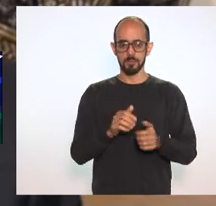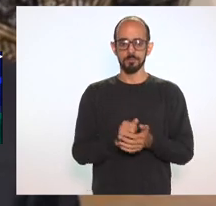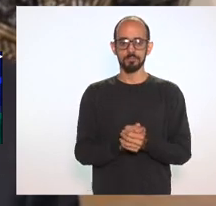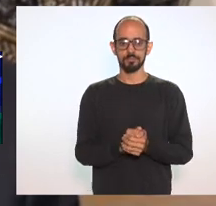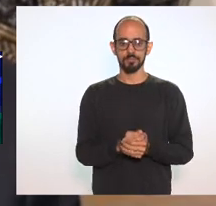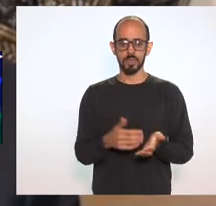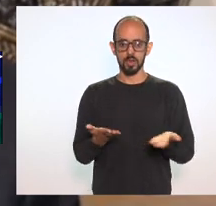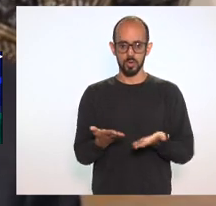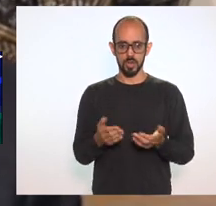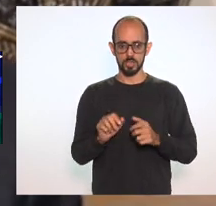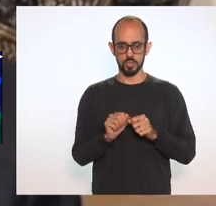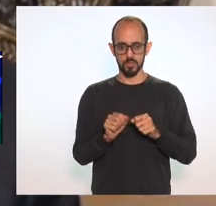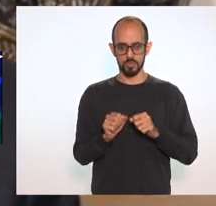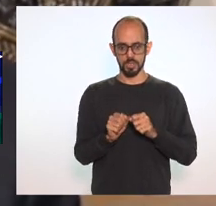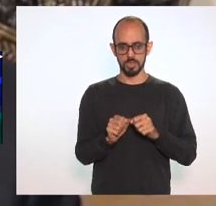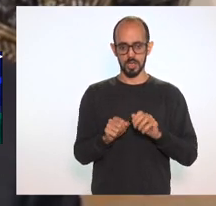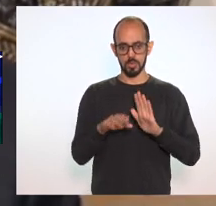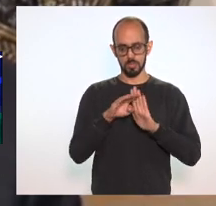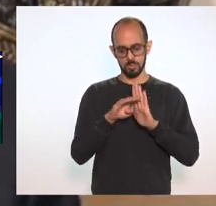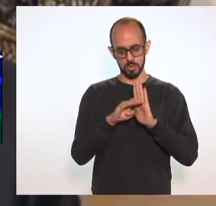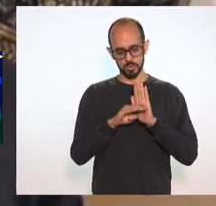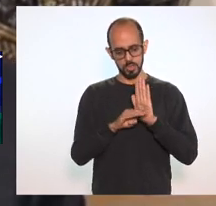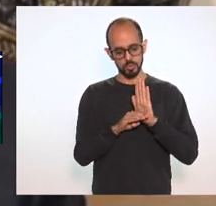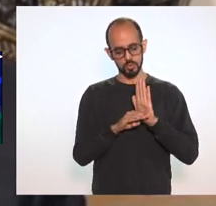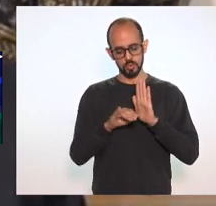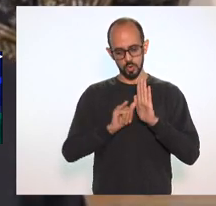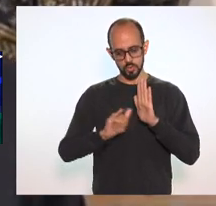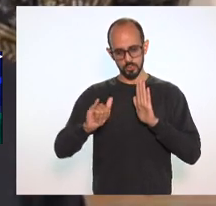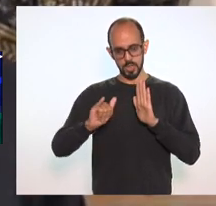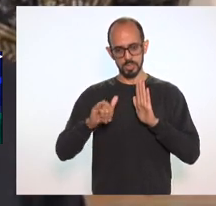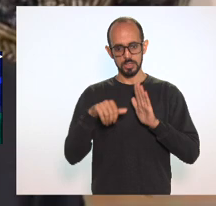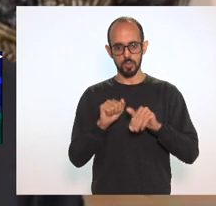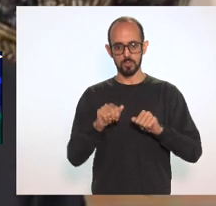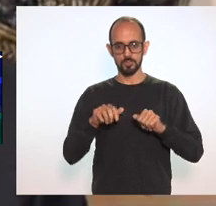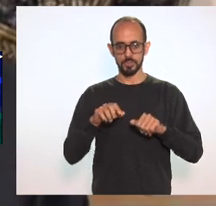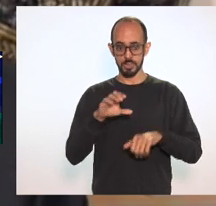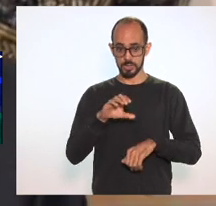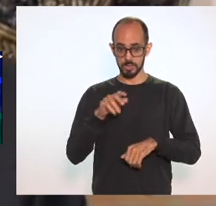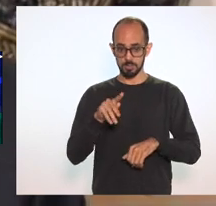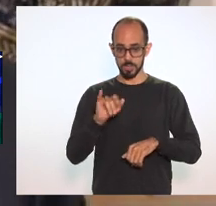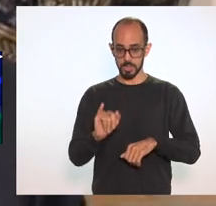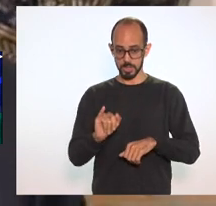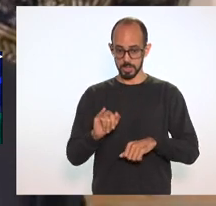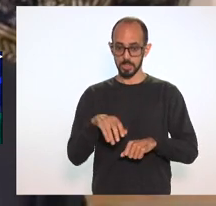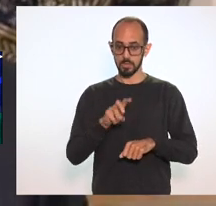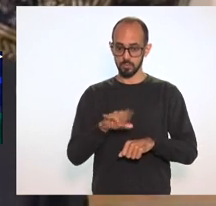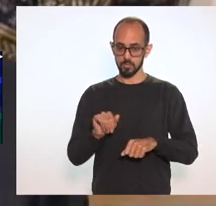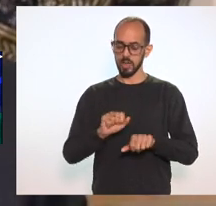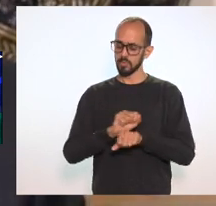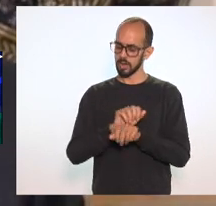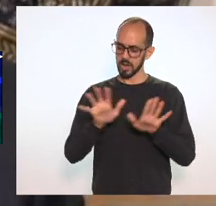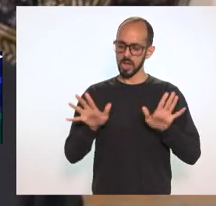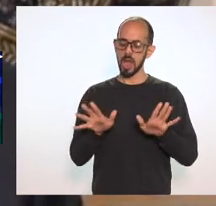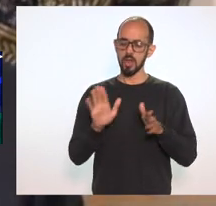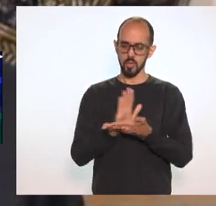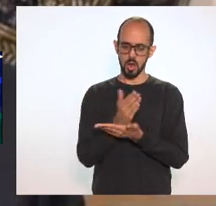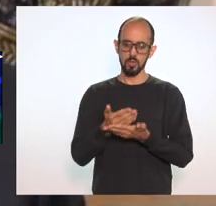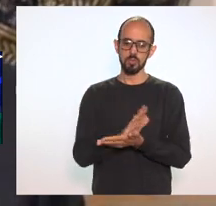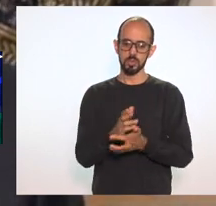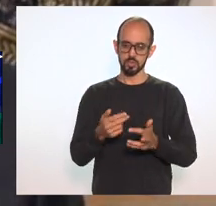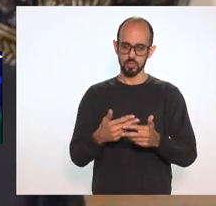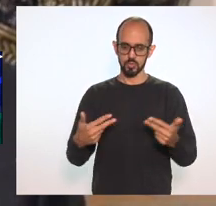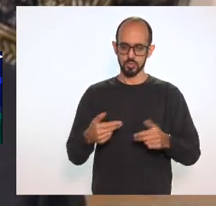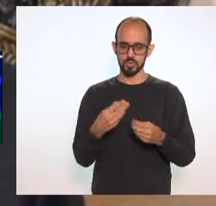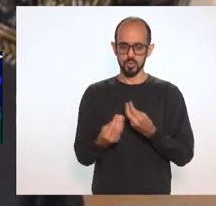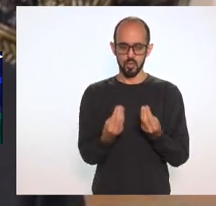para fazer o processo de uma Oi e essa CPI vai esclarecer muitas coisas como